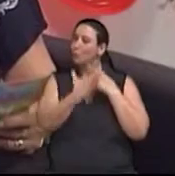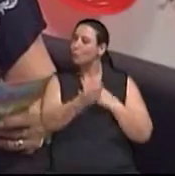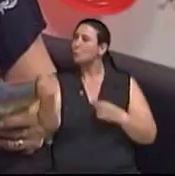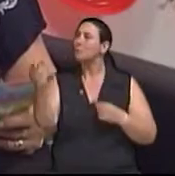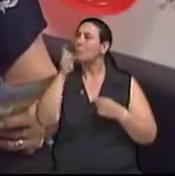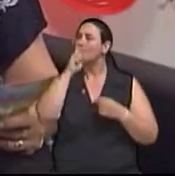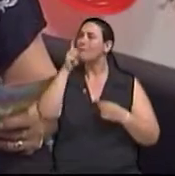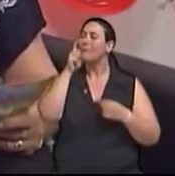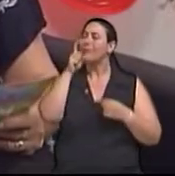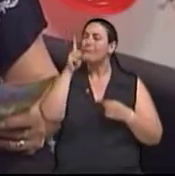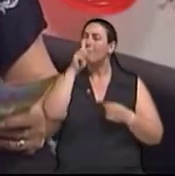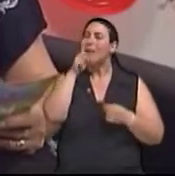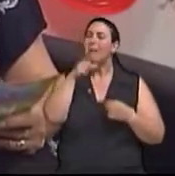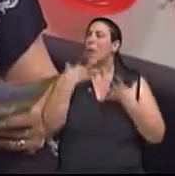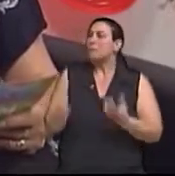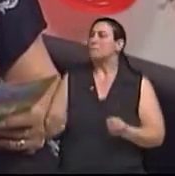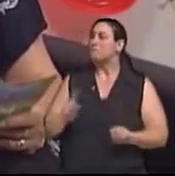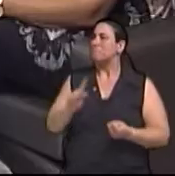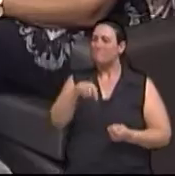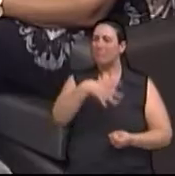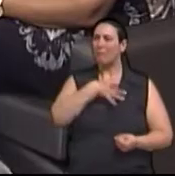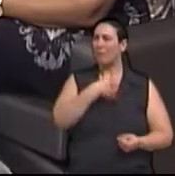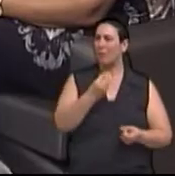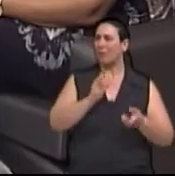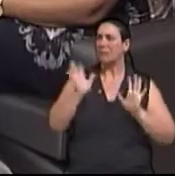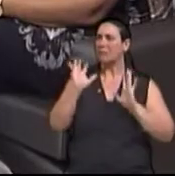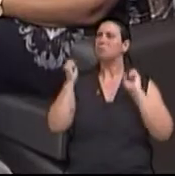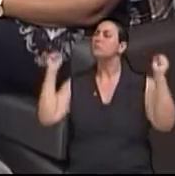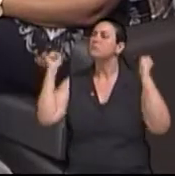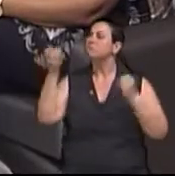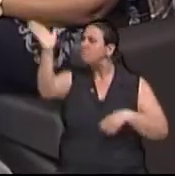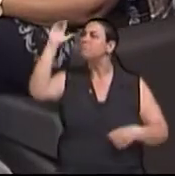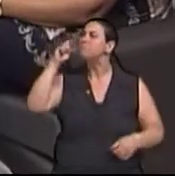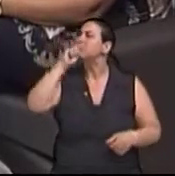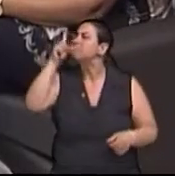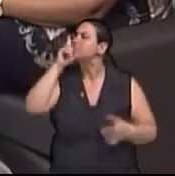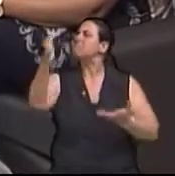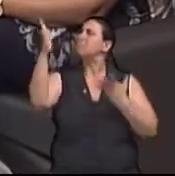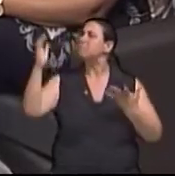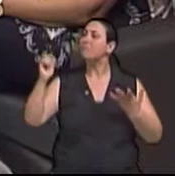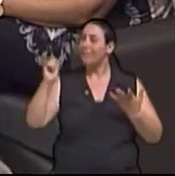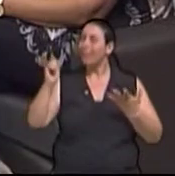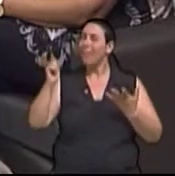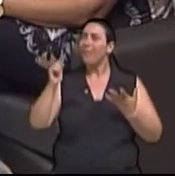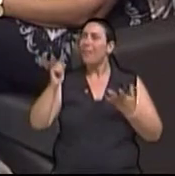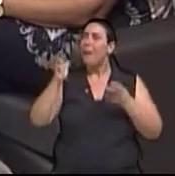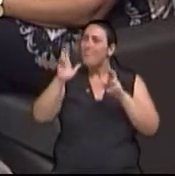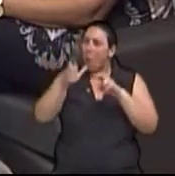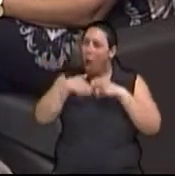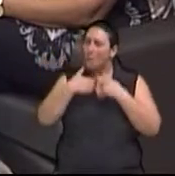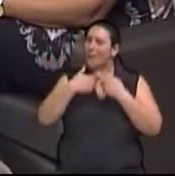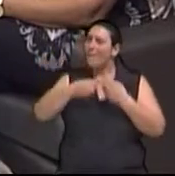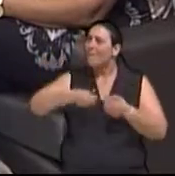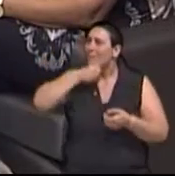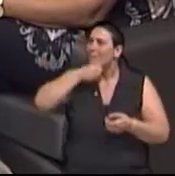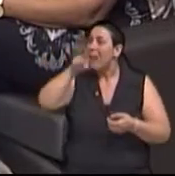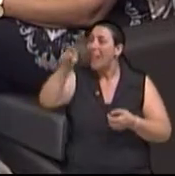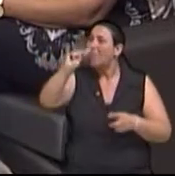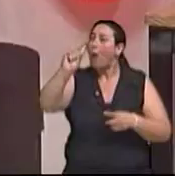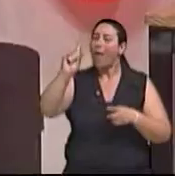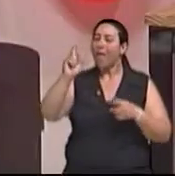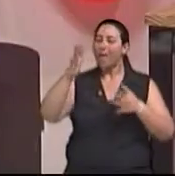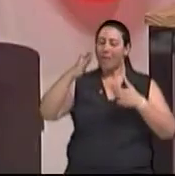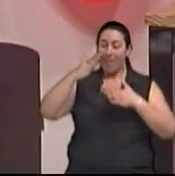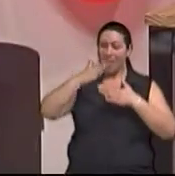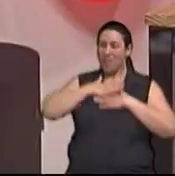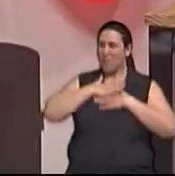com os pais velhos na realidade não seria bem irritação com pai velho Cirilo irritação comigo que estou envelhecendo sim uma Face